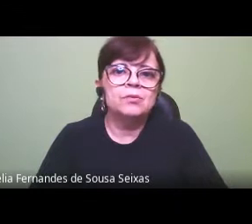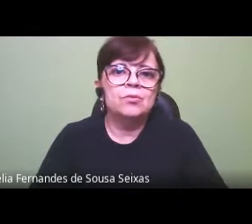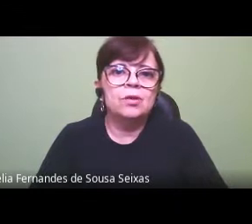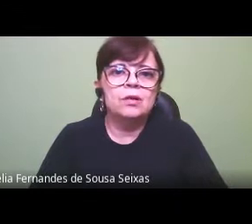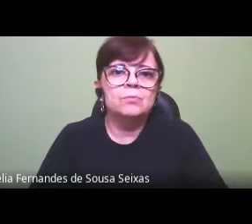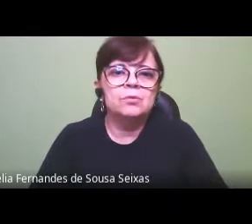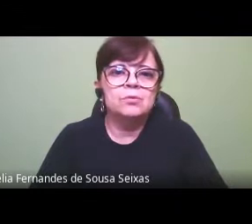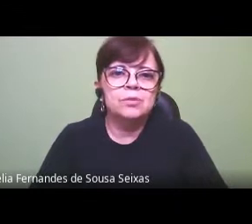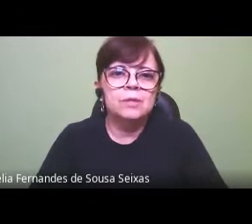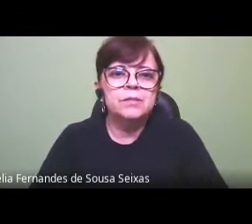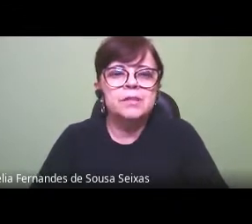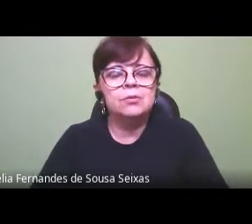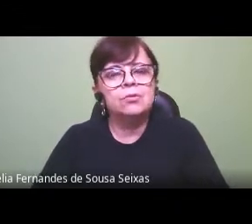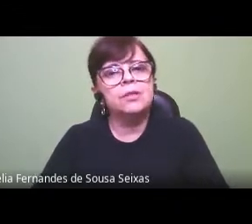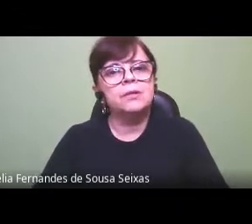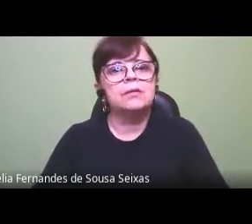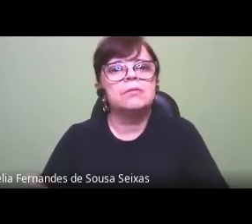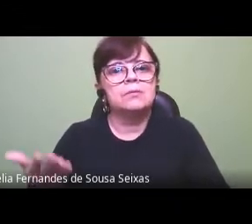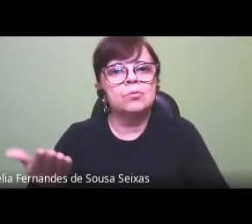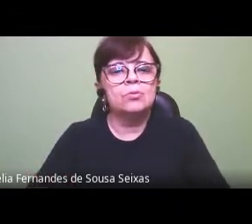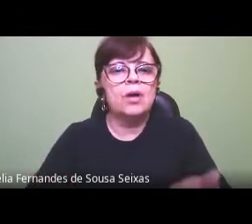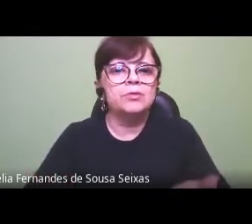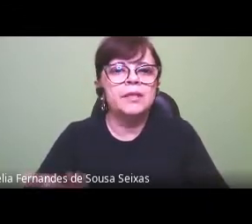Agora, nós colocamos o semicírculo e,